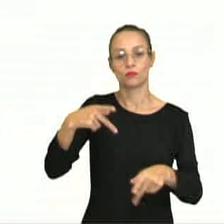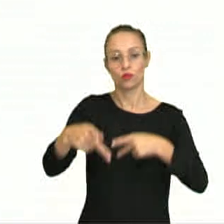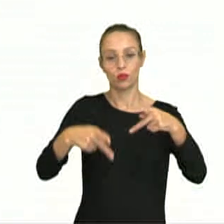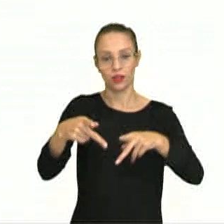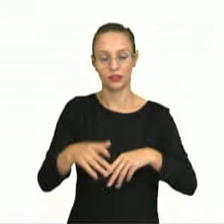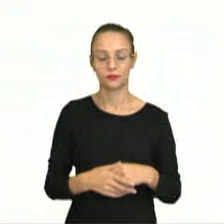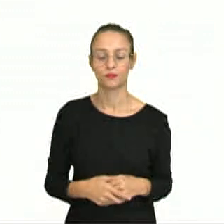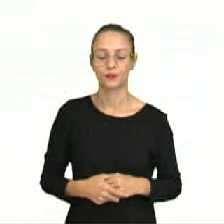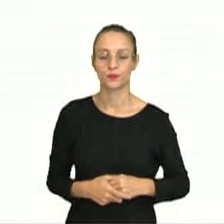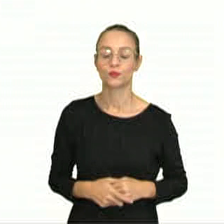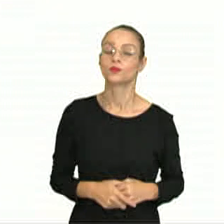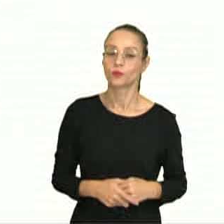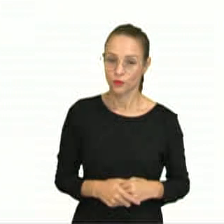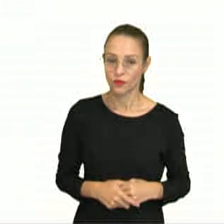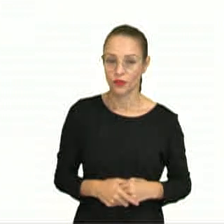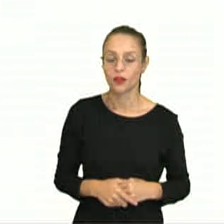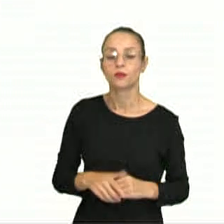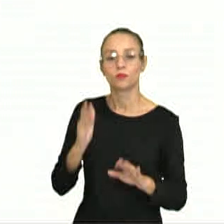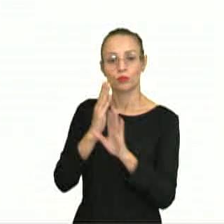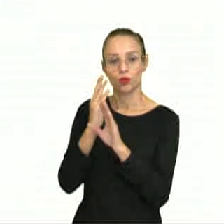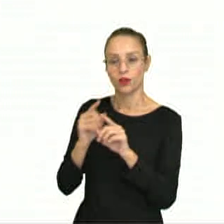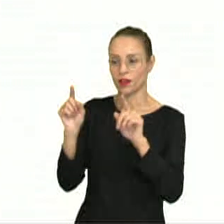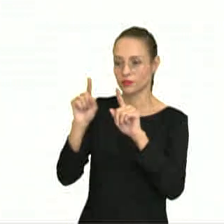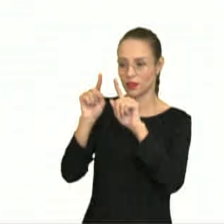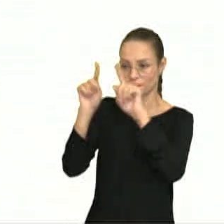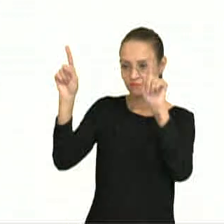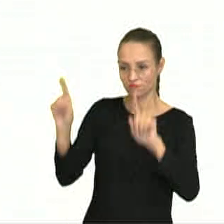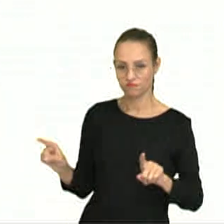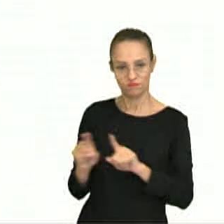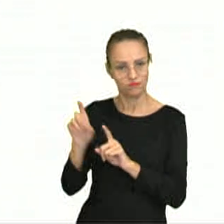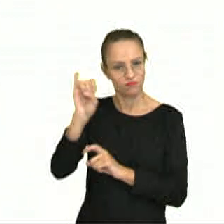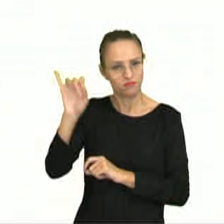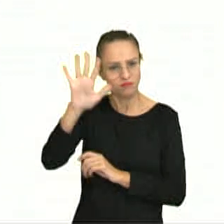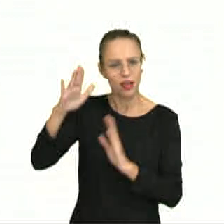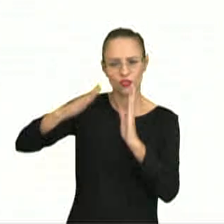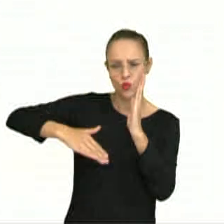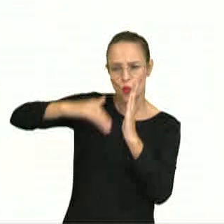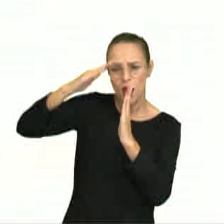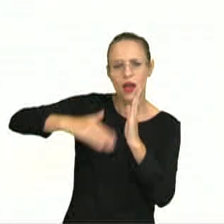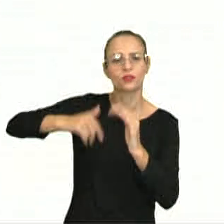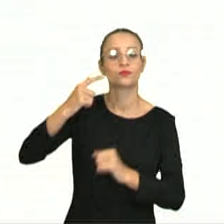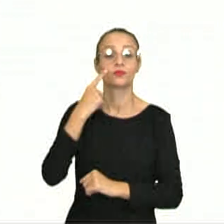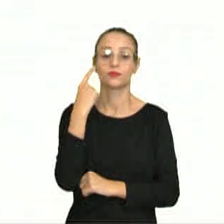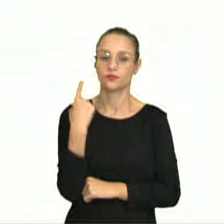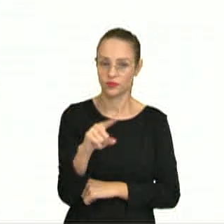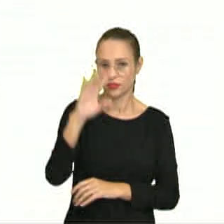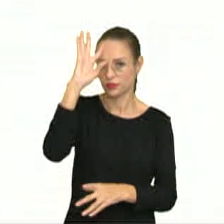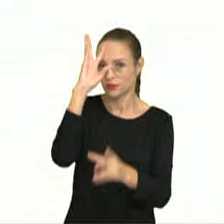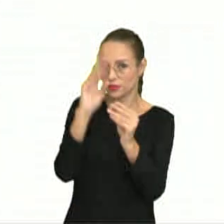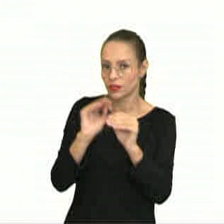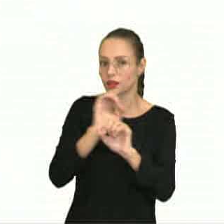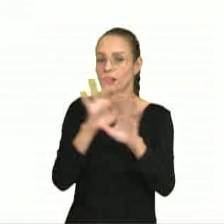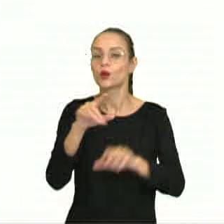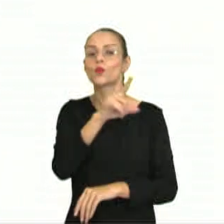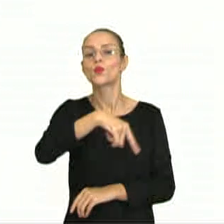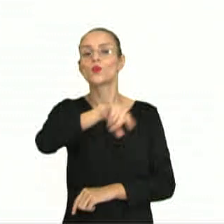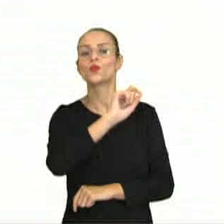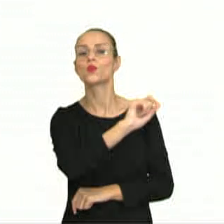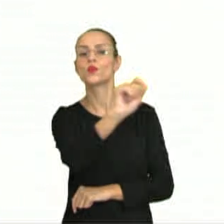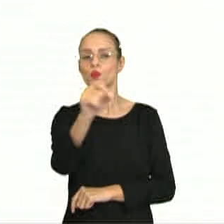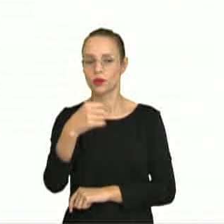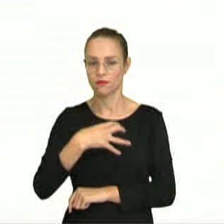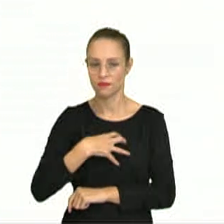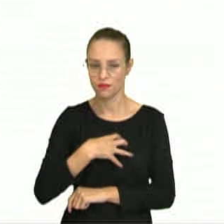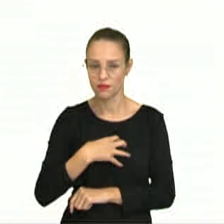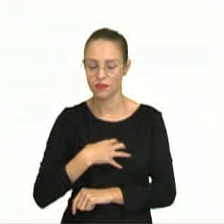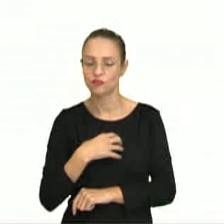Ou seja, através das imagens, dos quadros, das pinturas pintadas no contexto, a gente pode entender melhor o que aquelas pessoas sentiam, o que aquelas